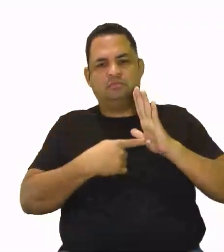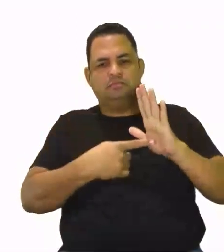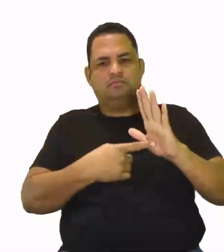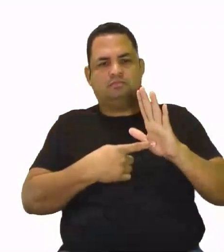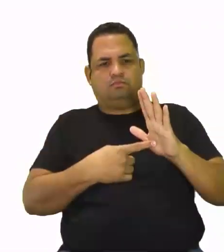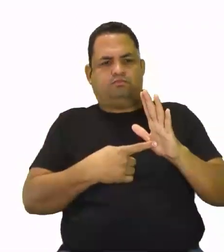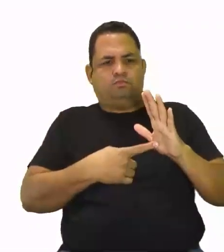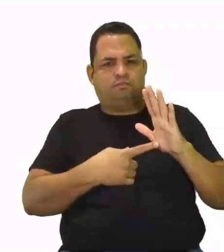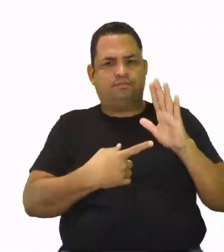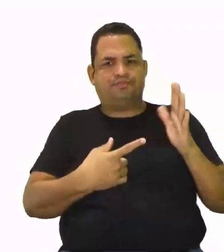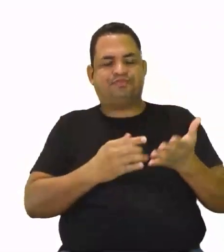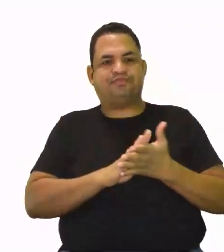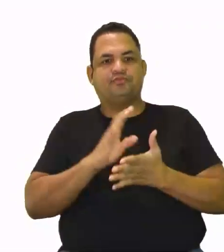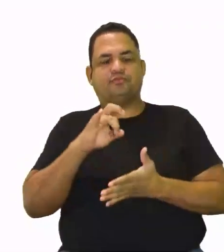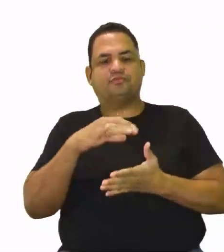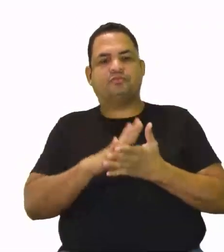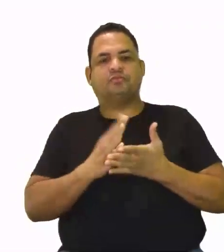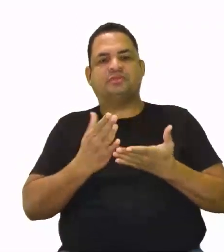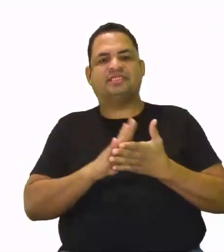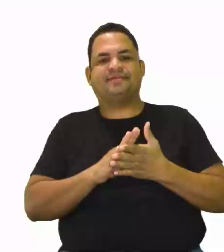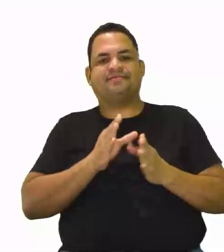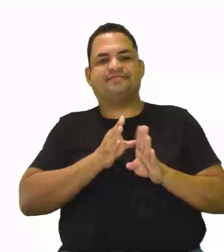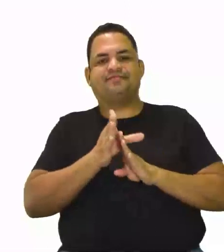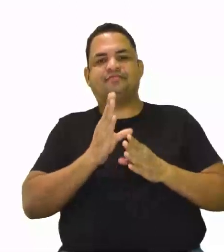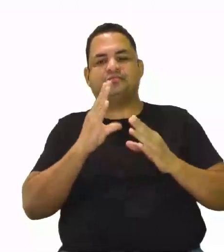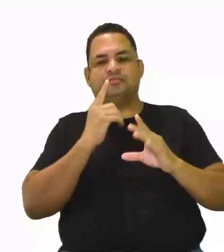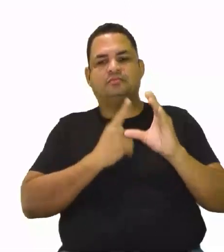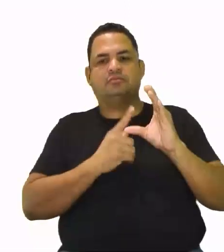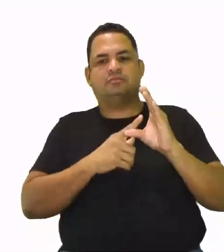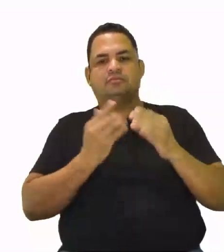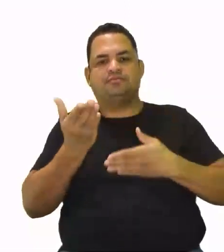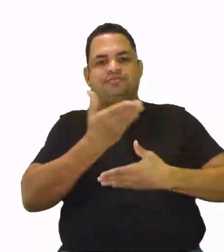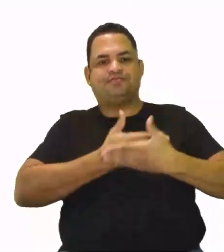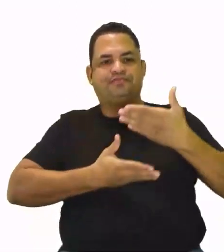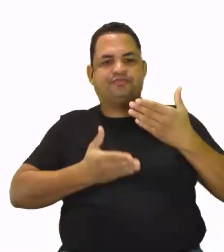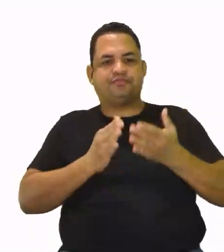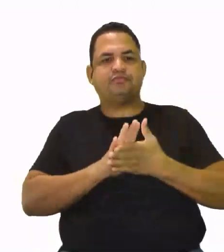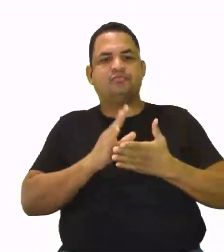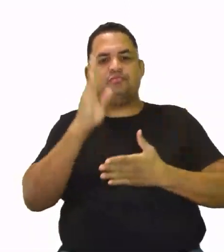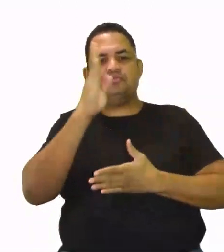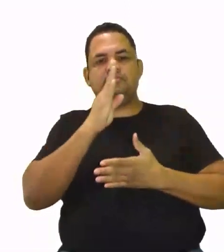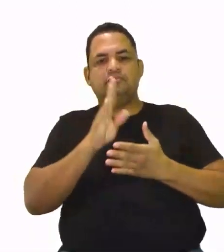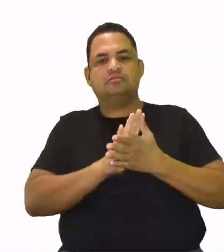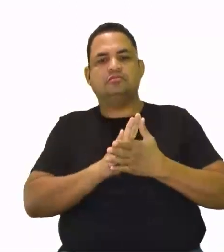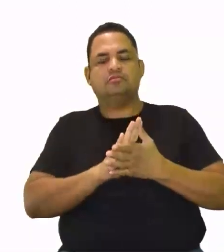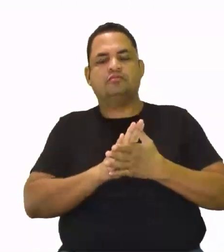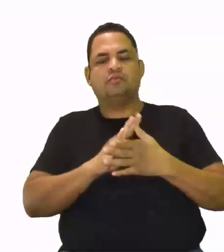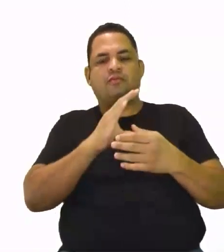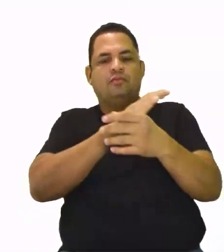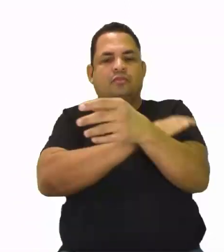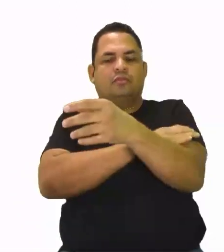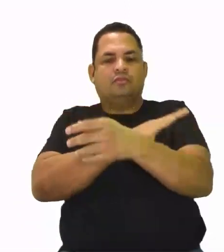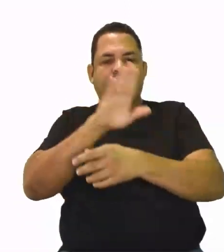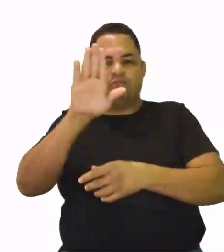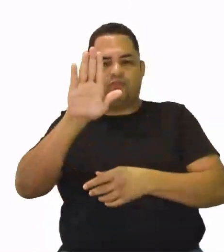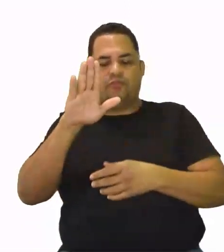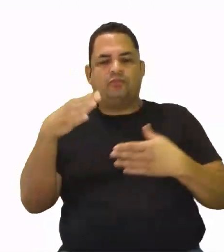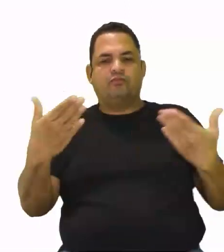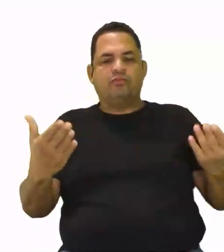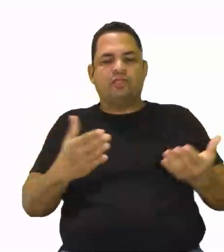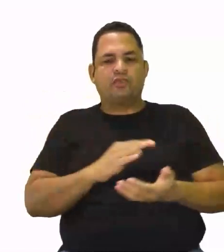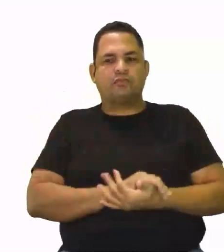Nacional Libertadora, de orientação comunista, e pela Ação Integralista Brasileira, de orientação fascista.